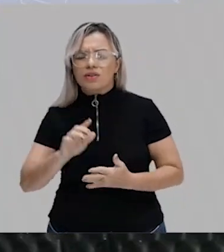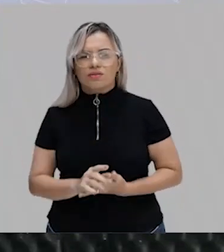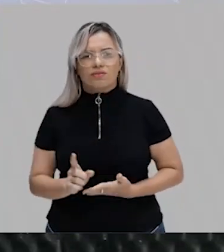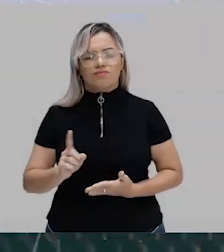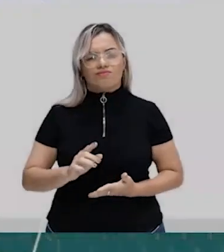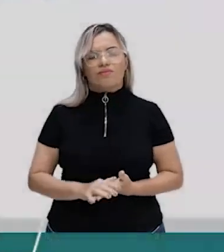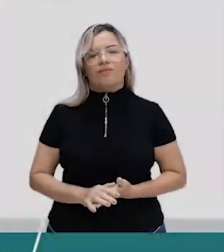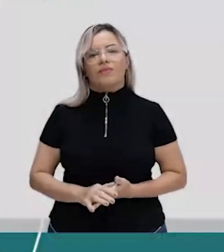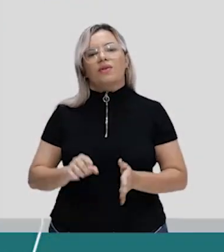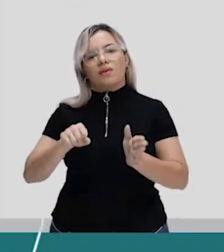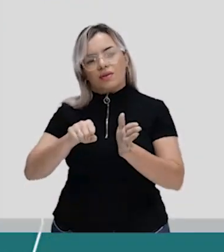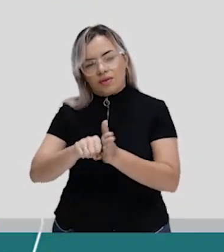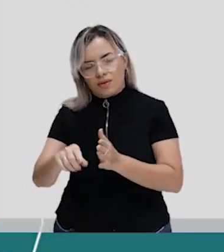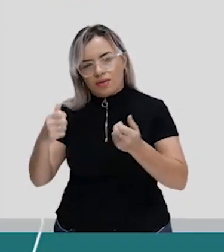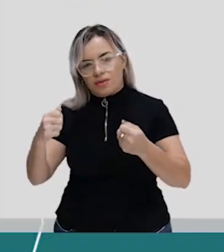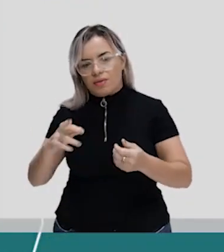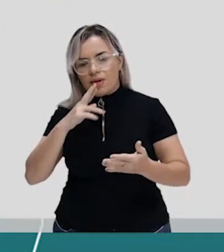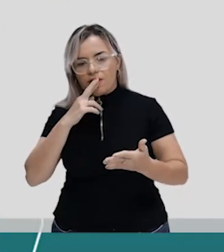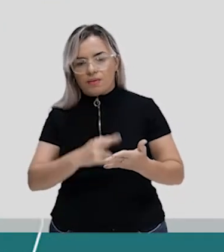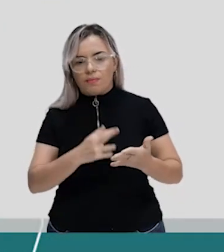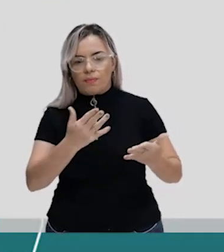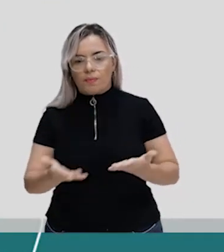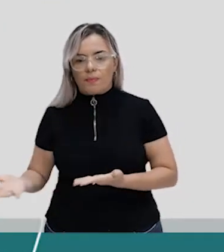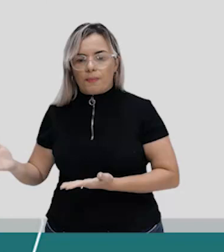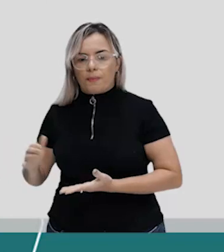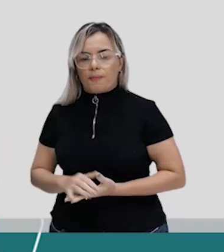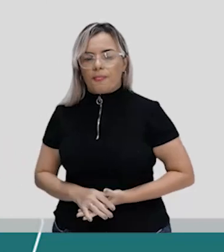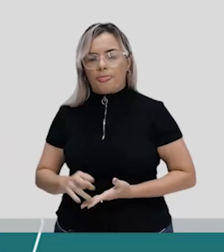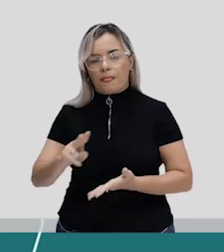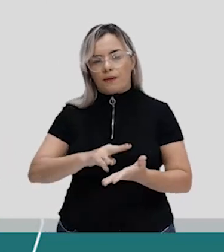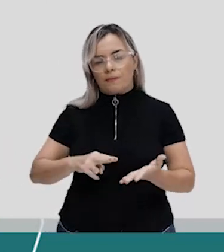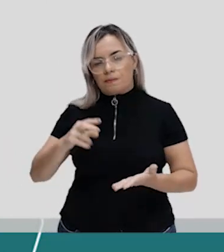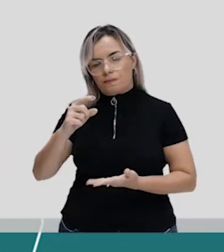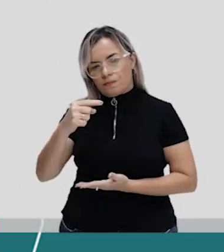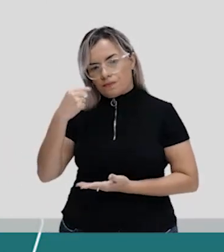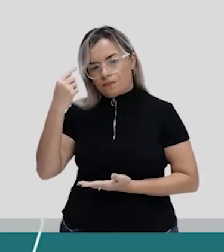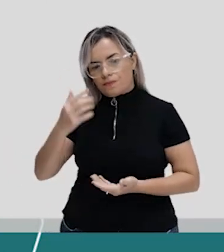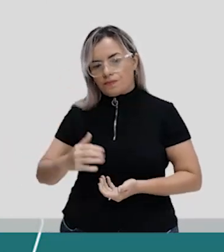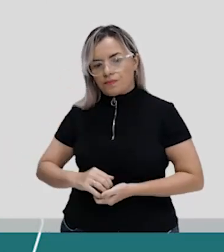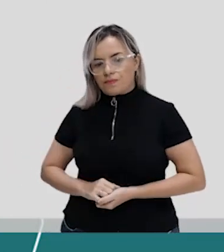logo. E onde vive? Vive